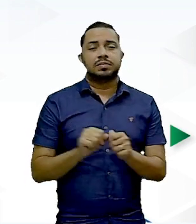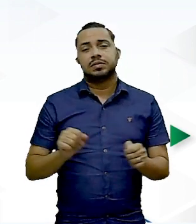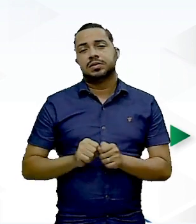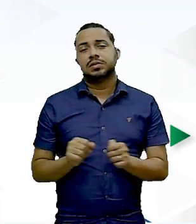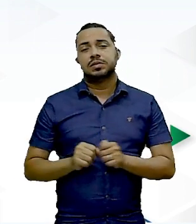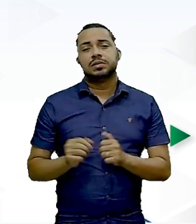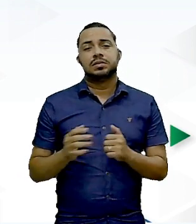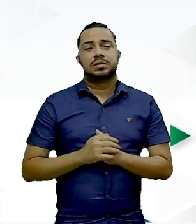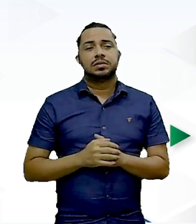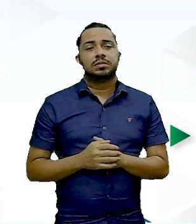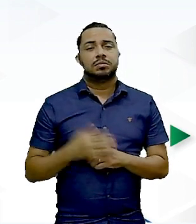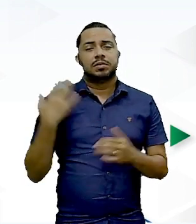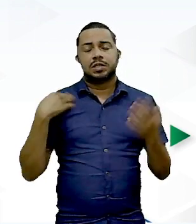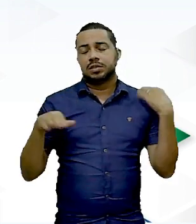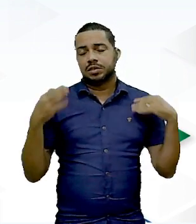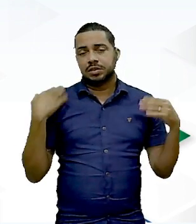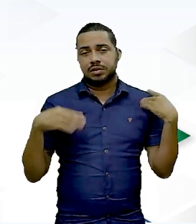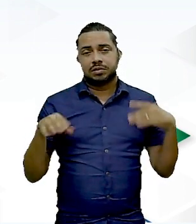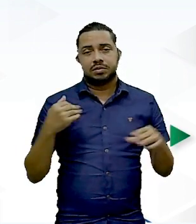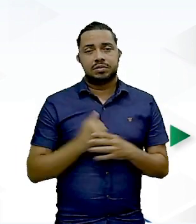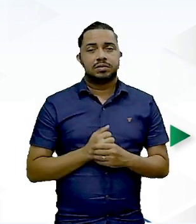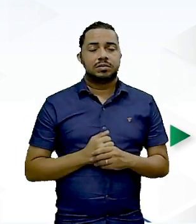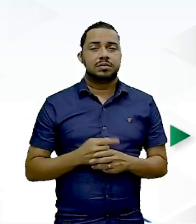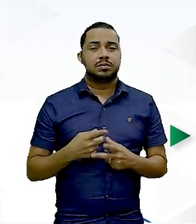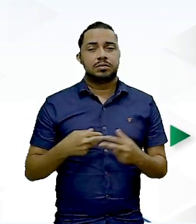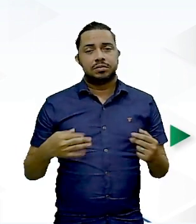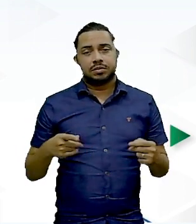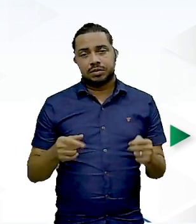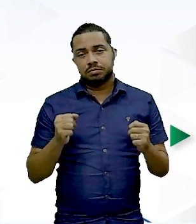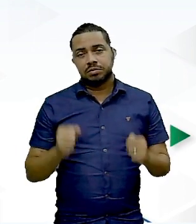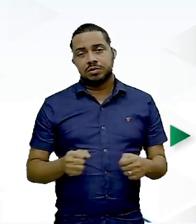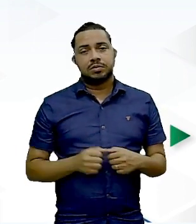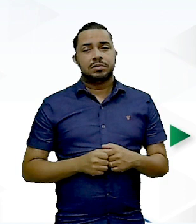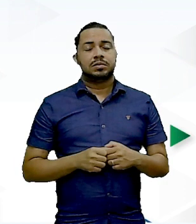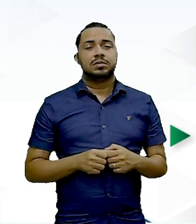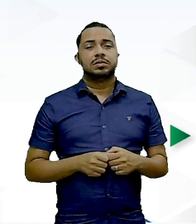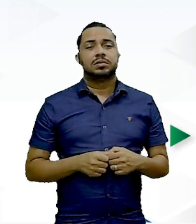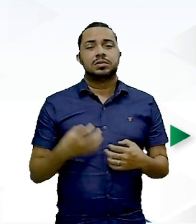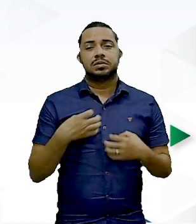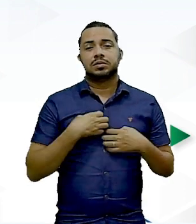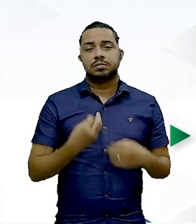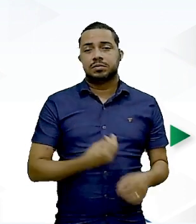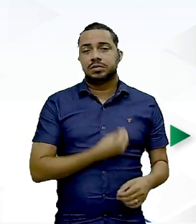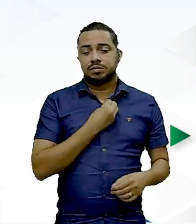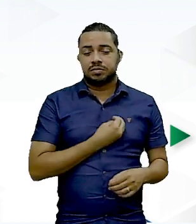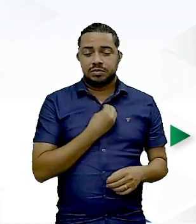fazer passeios, essas coisas aí. É um monte de coisa que você pode nomear para estilo de vida, tá?